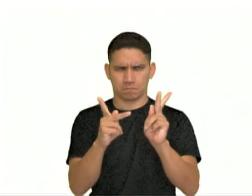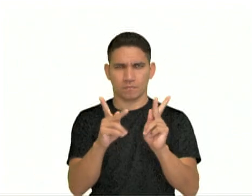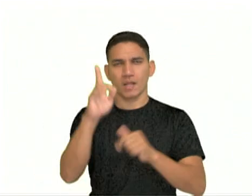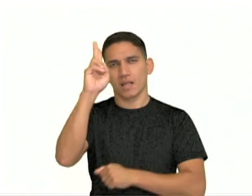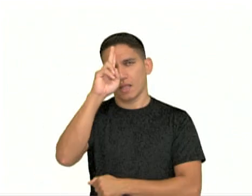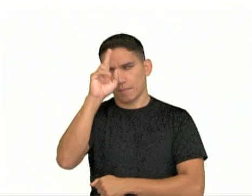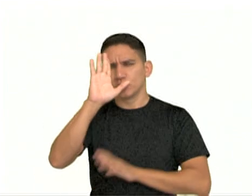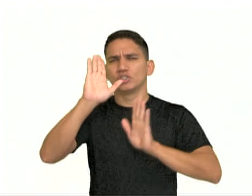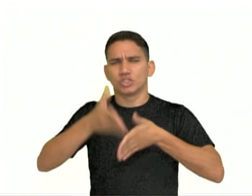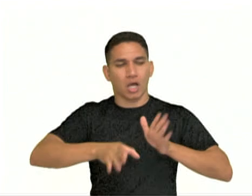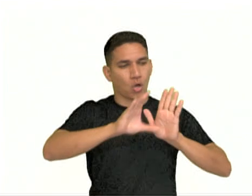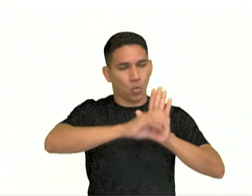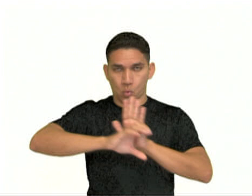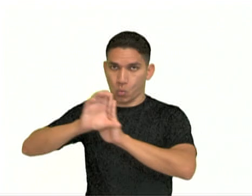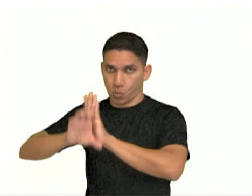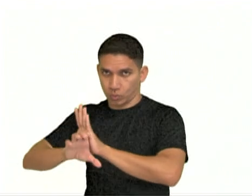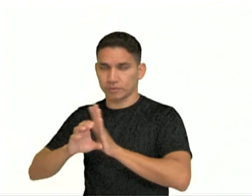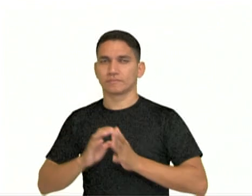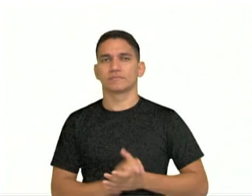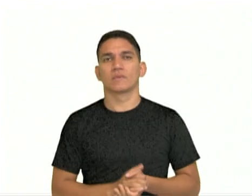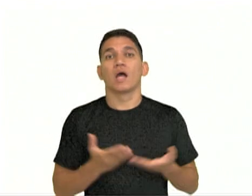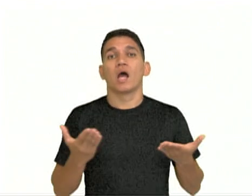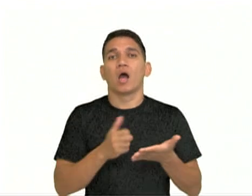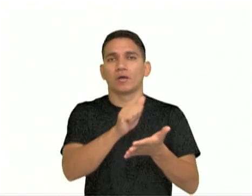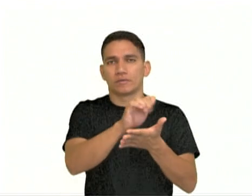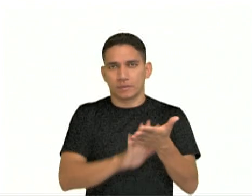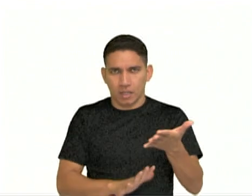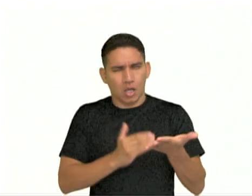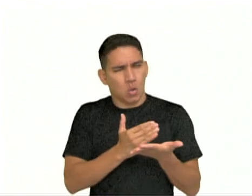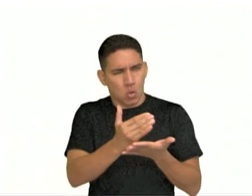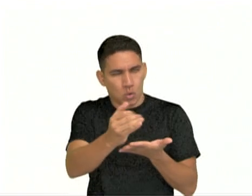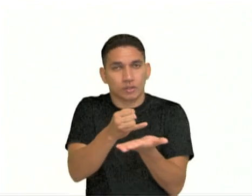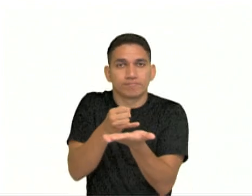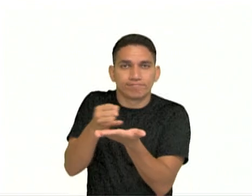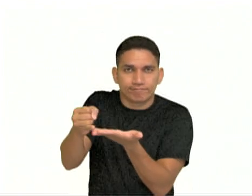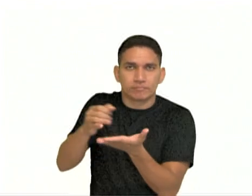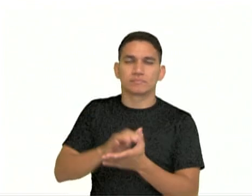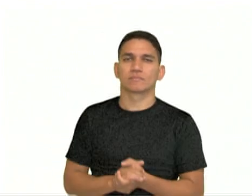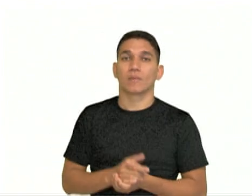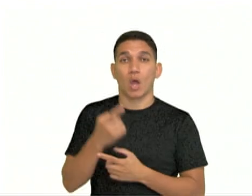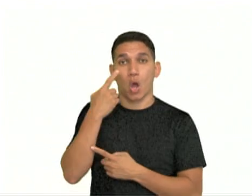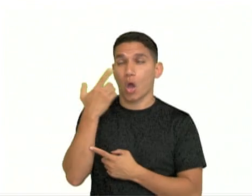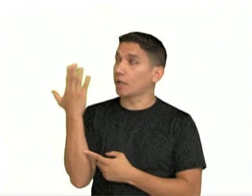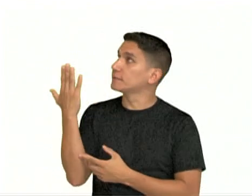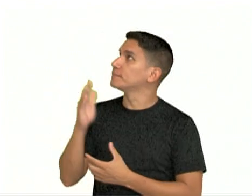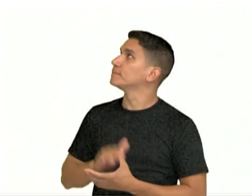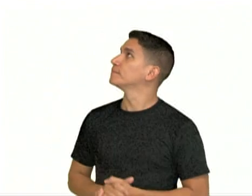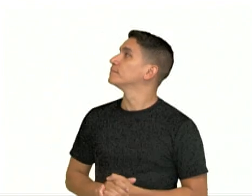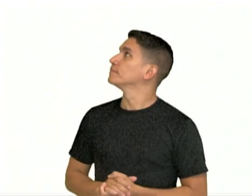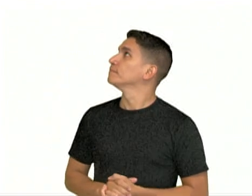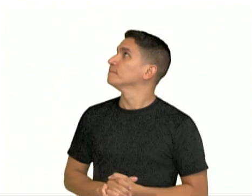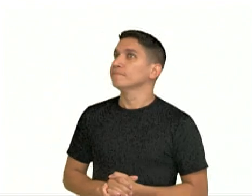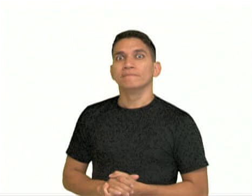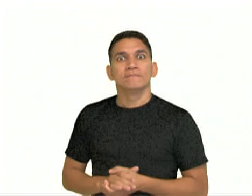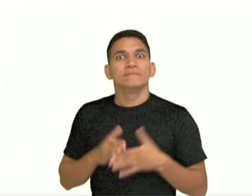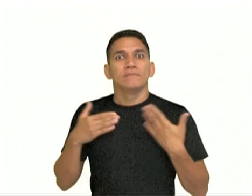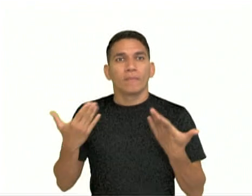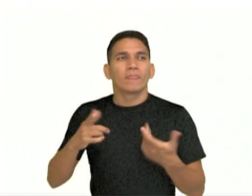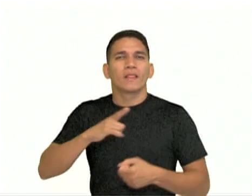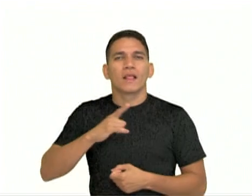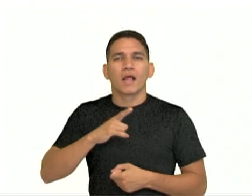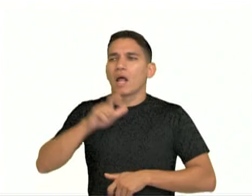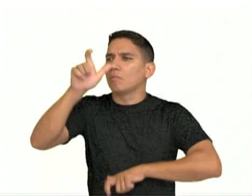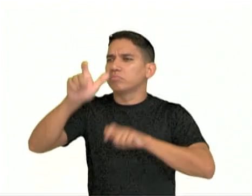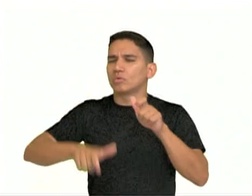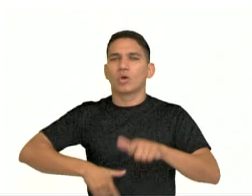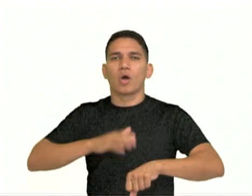esses conceitos aí. Vamos fazer uma questão introdutória. Veja o seguinte. Um atleta de vôlei, no momento